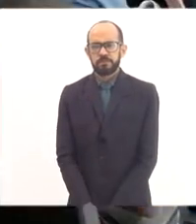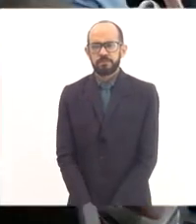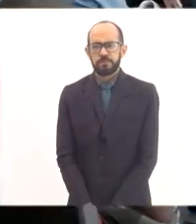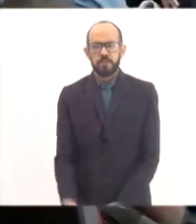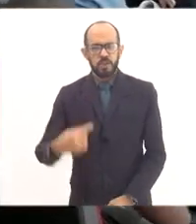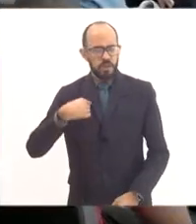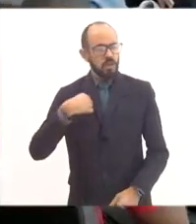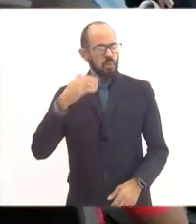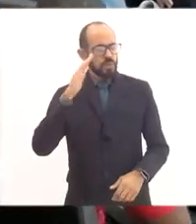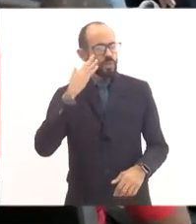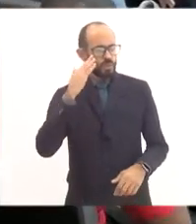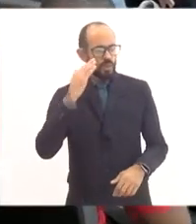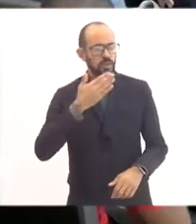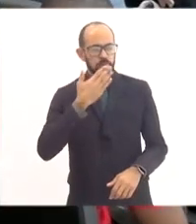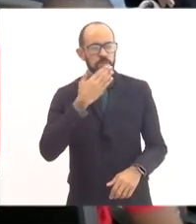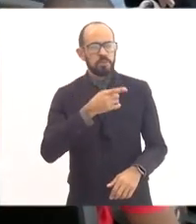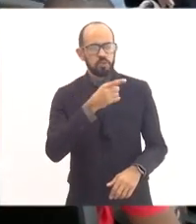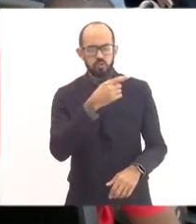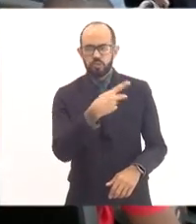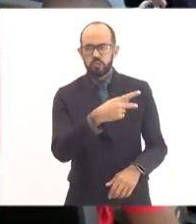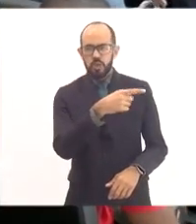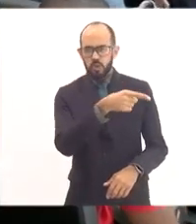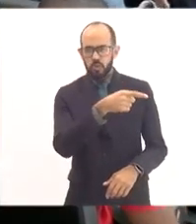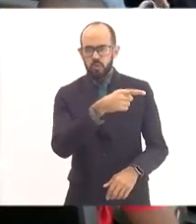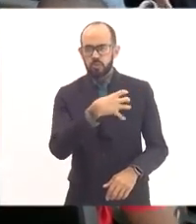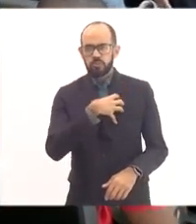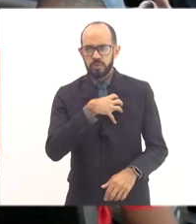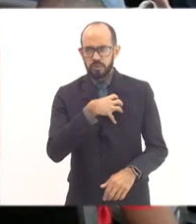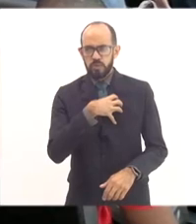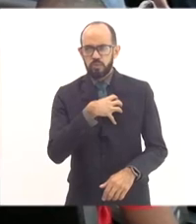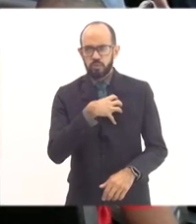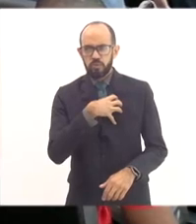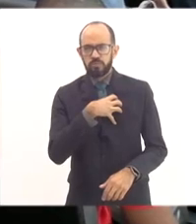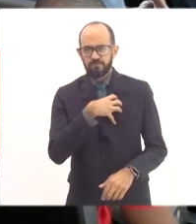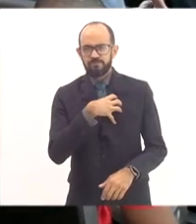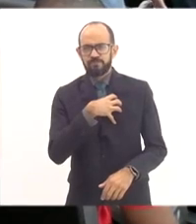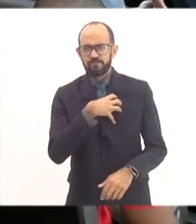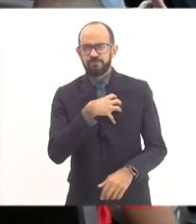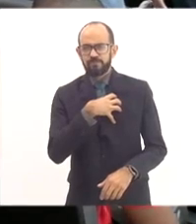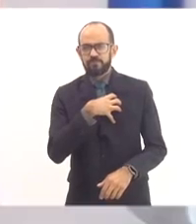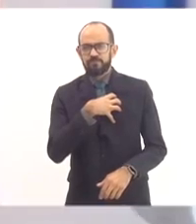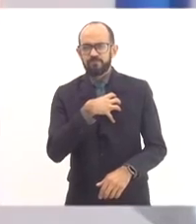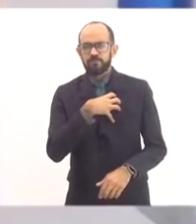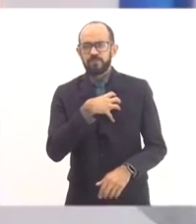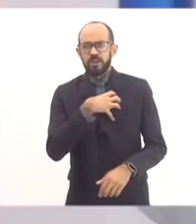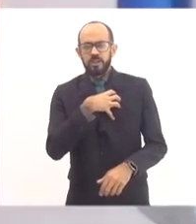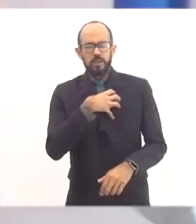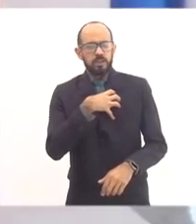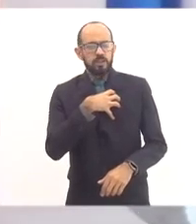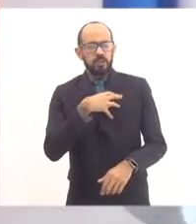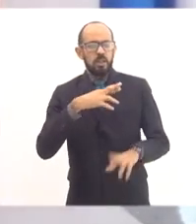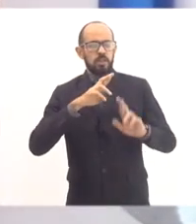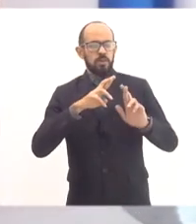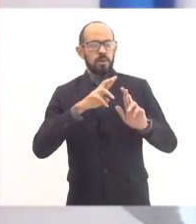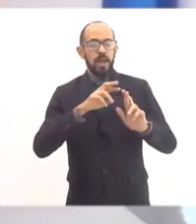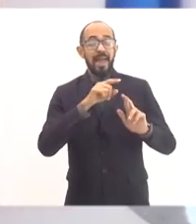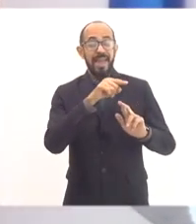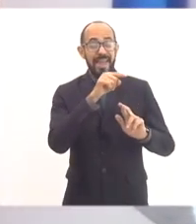Entendo o apelo, entendo o apelo e me solidarizo. Talvez seja esse o grande combustível da